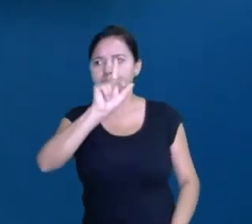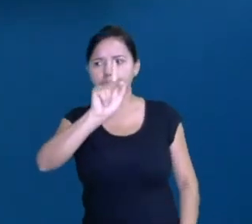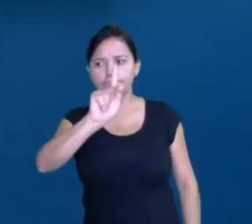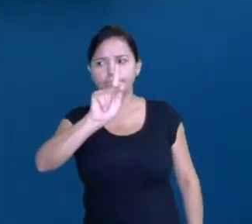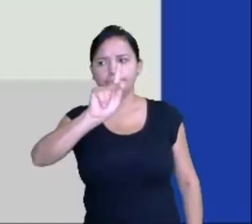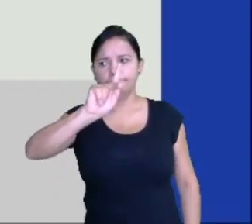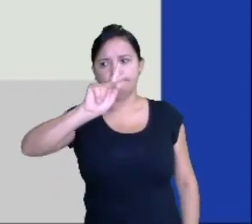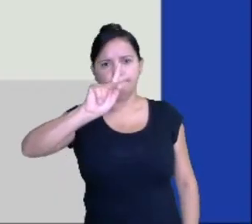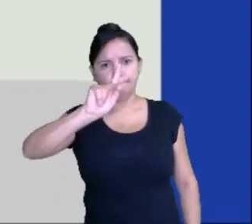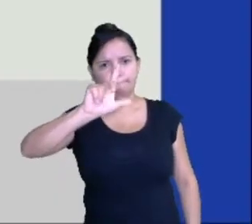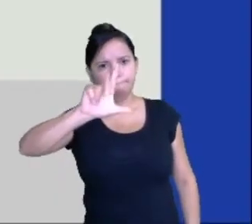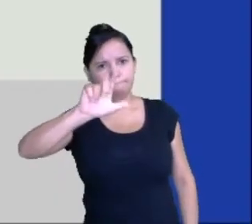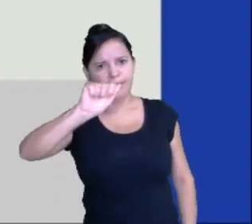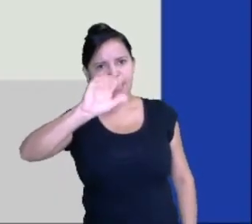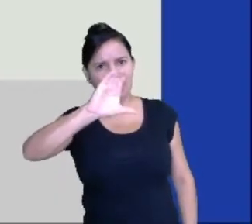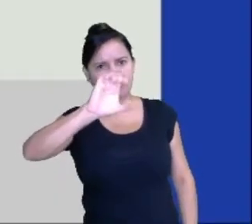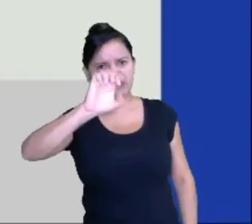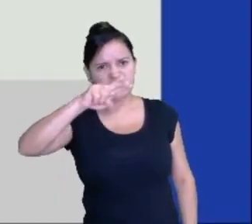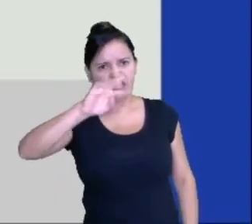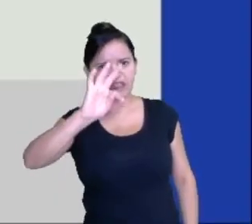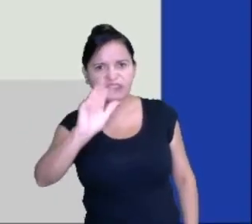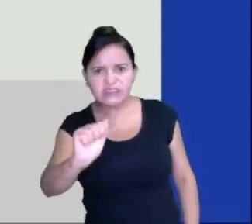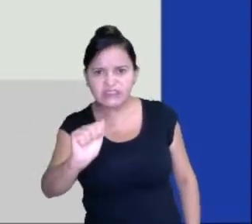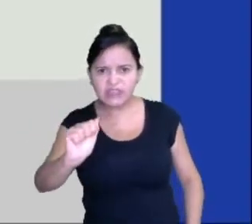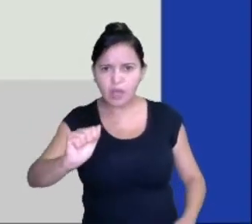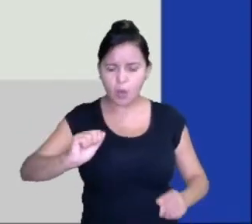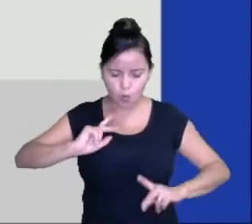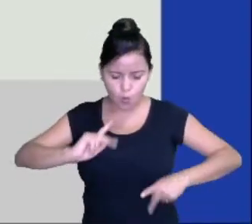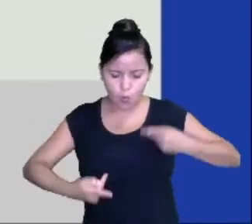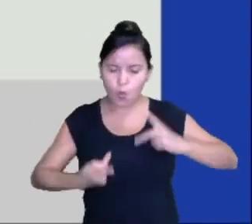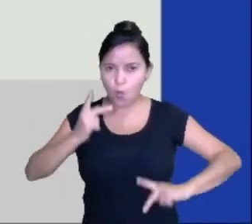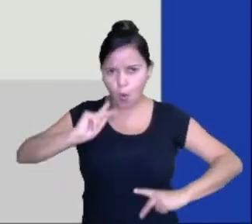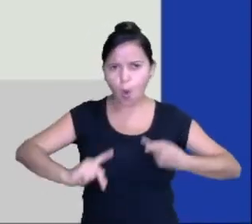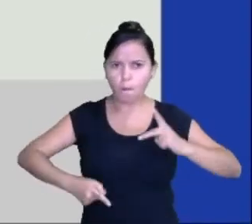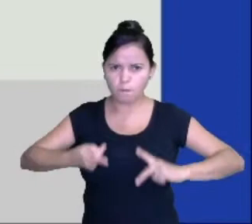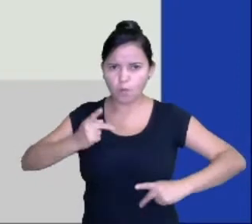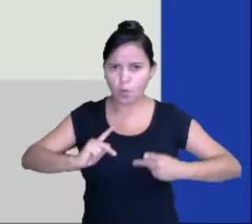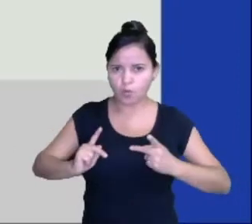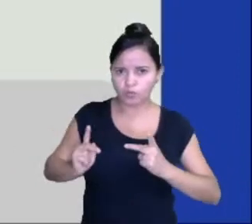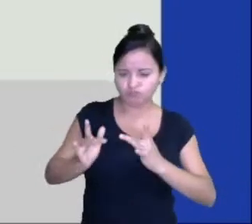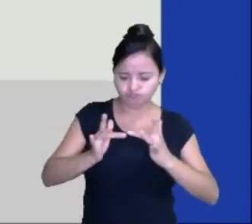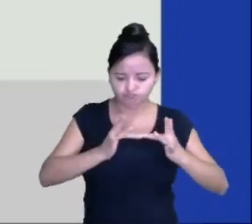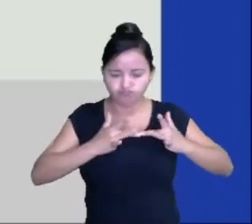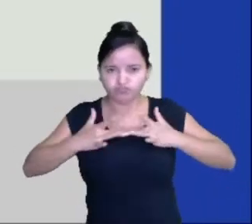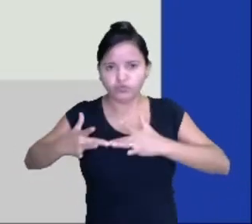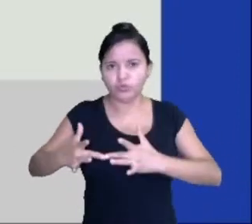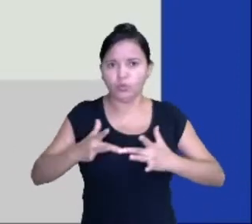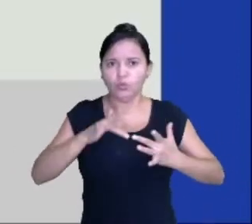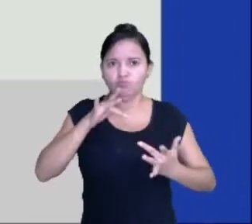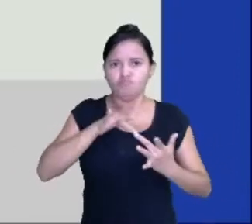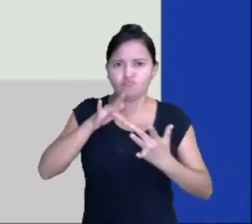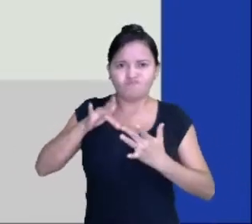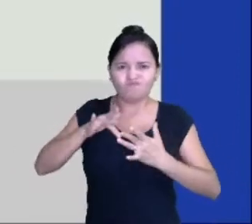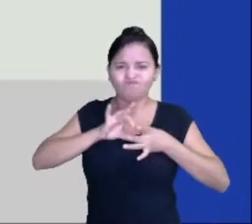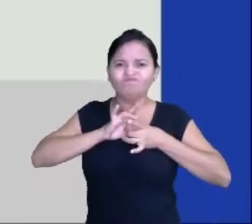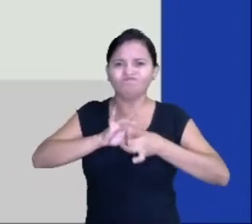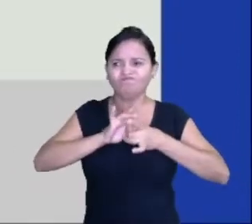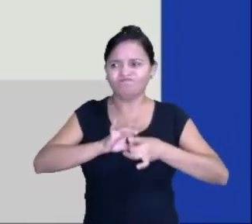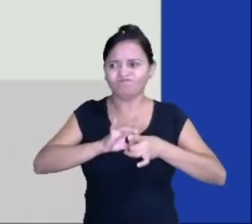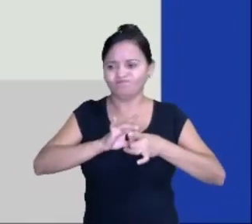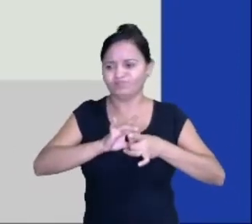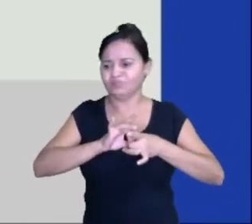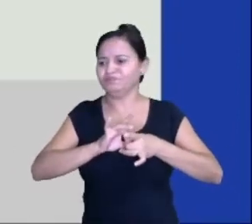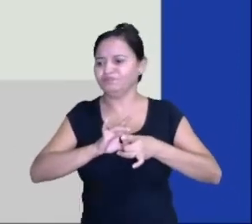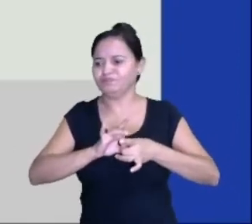justamente um hormônio que vai ter uma relação íntima para o próprio processo de progesterona, para continuar